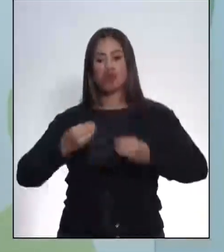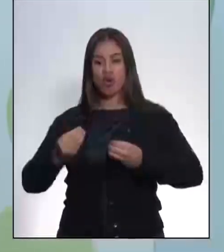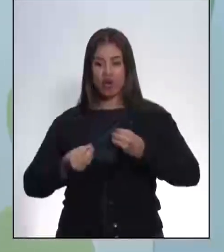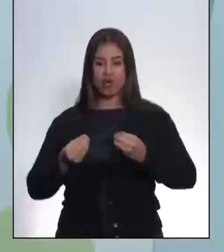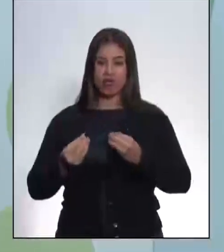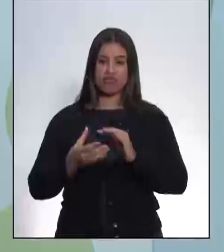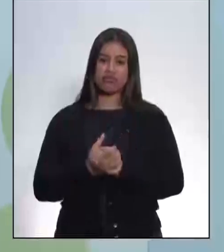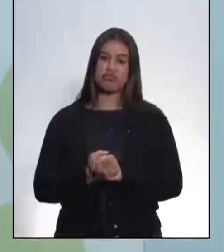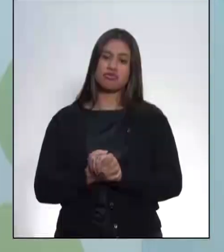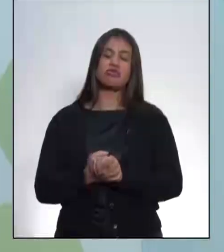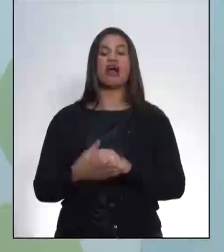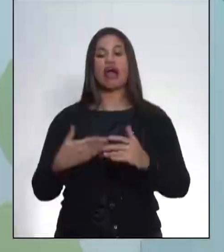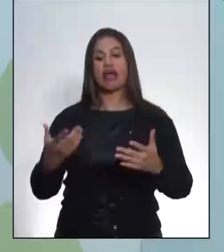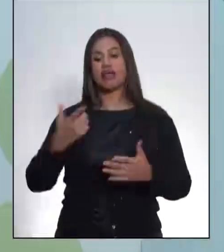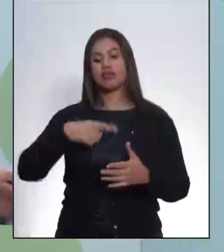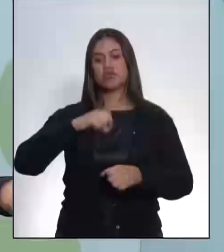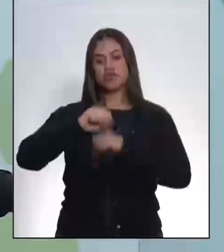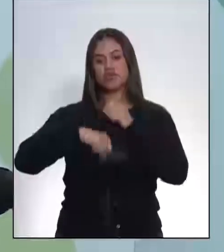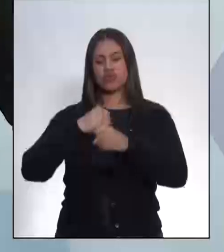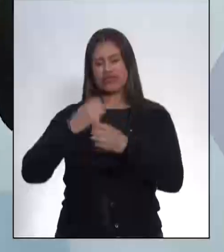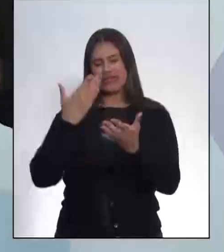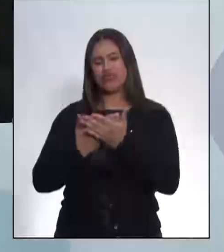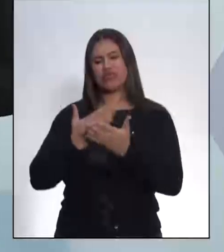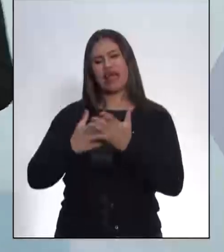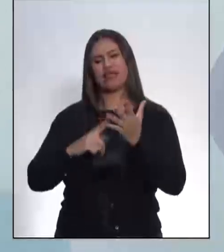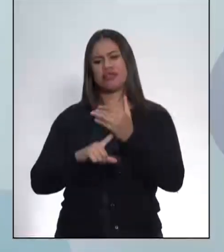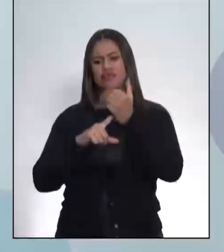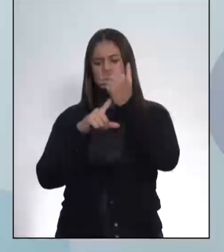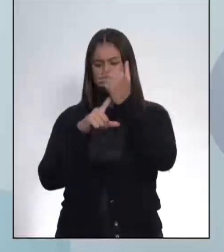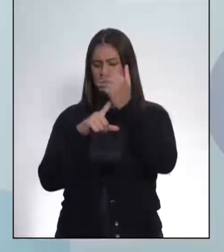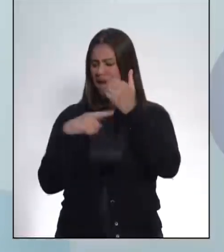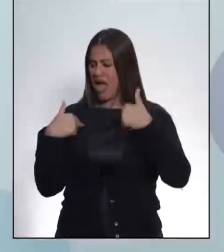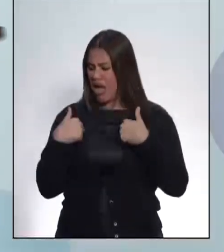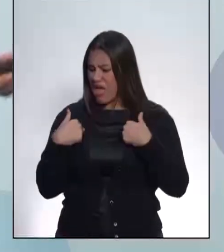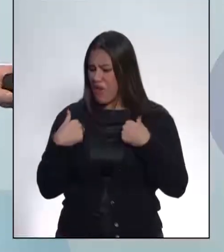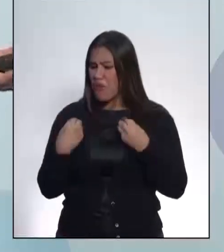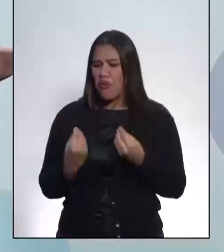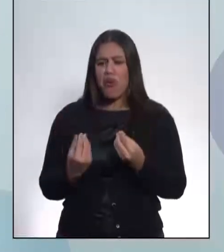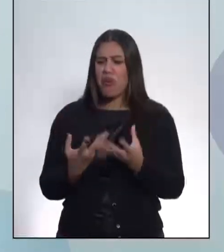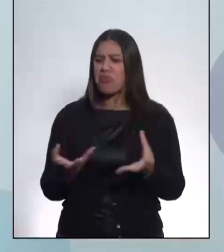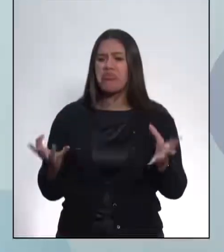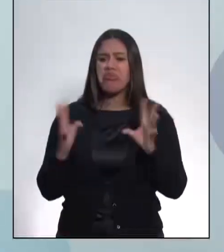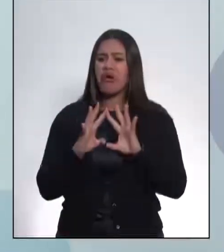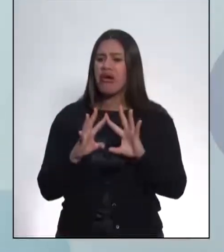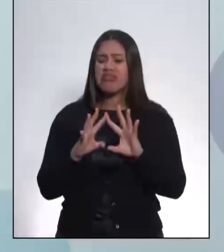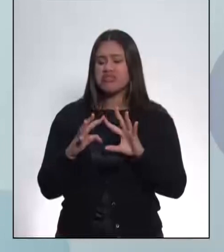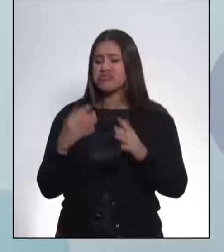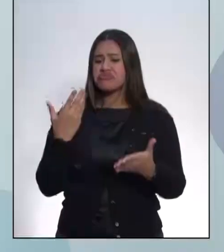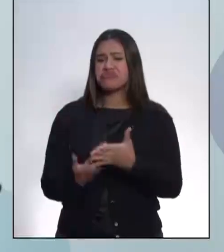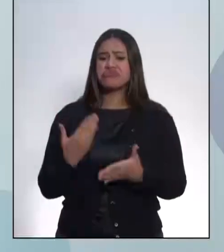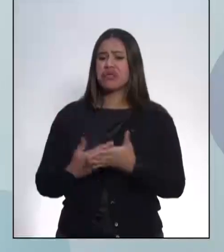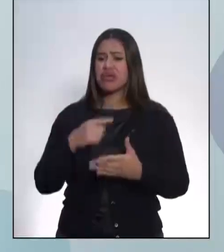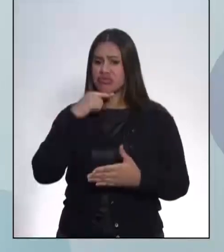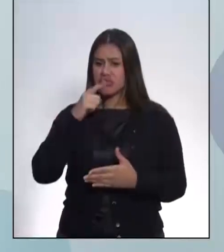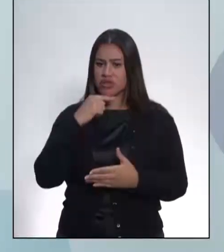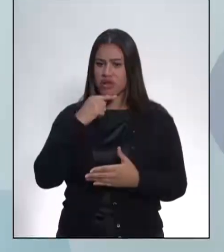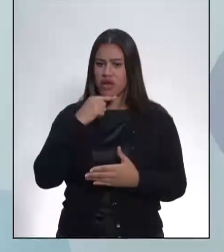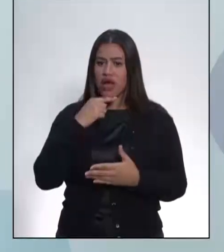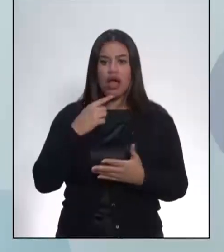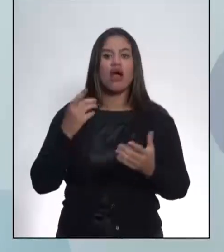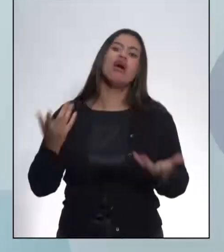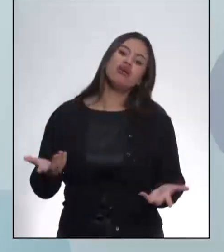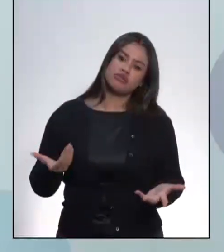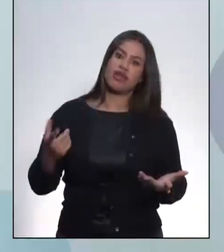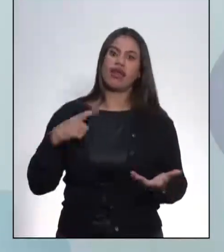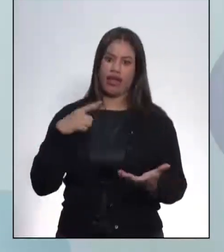dedicar também ao estudo da tecnologia. Mas, professor, como é que eu vou me dedicar se eu estou sem aula? Não está sem aula? Como é que está sem aula? Não está com as aulas online?